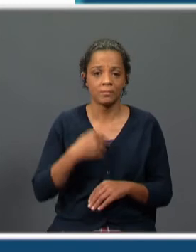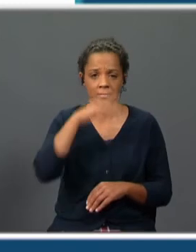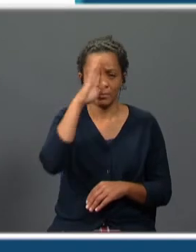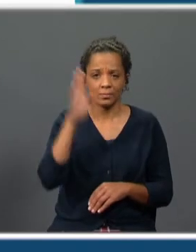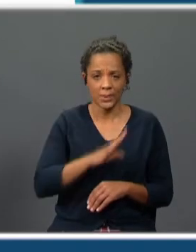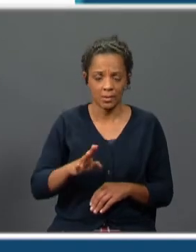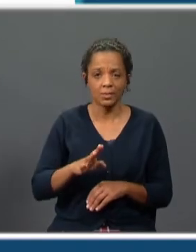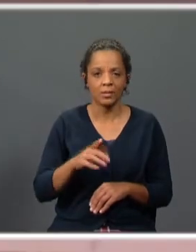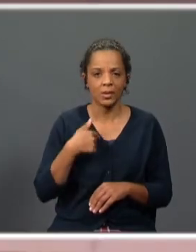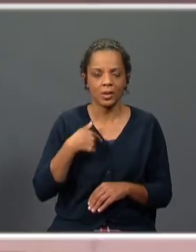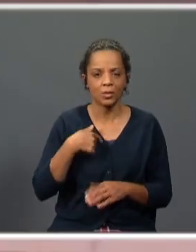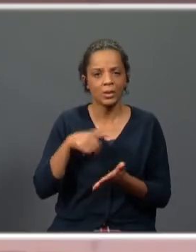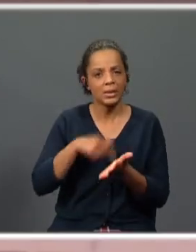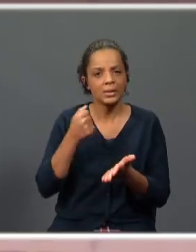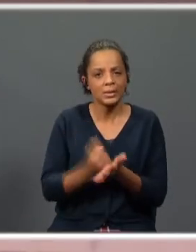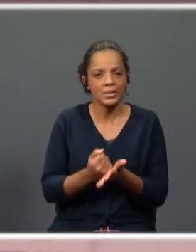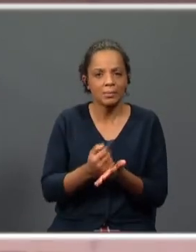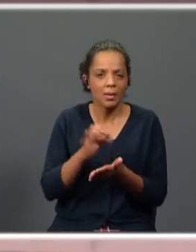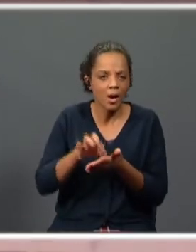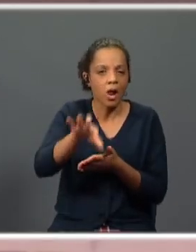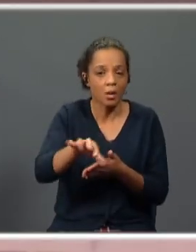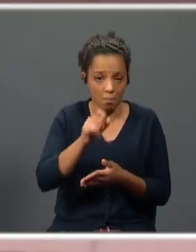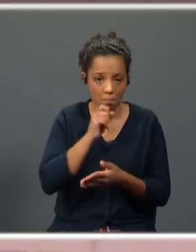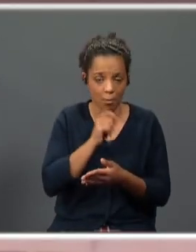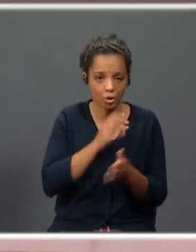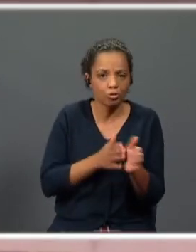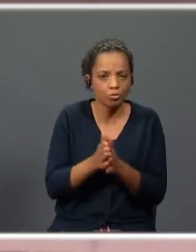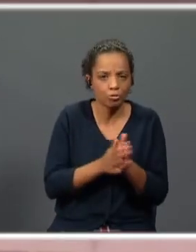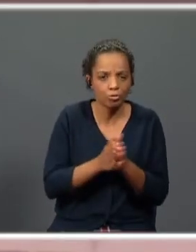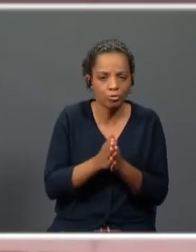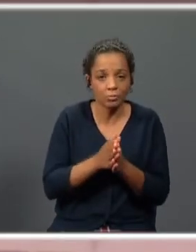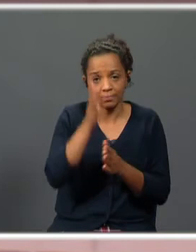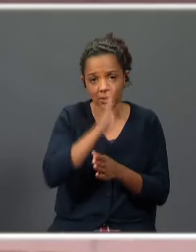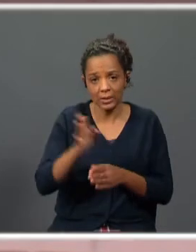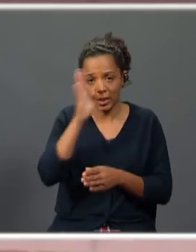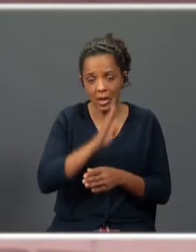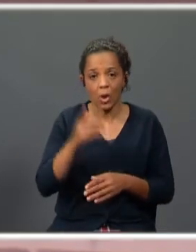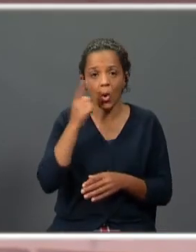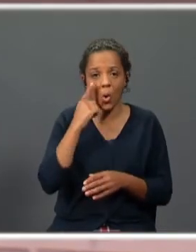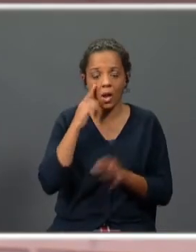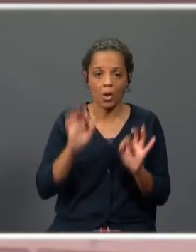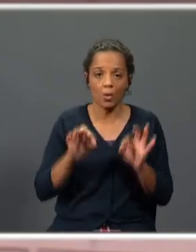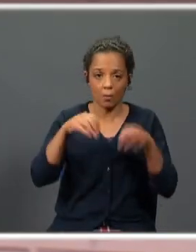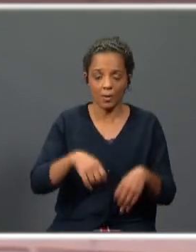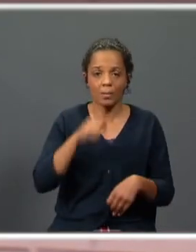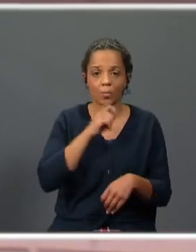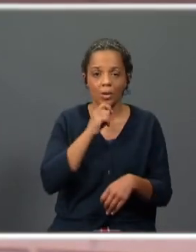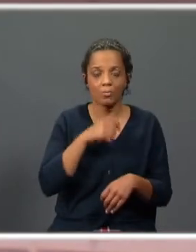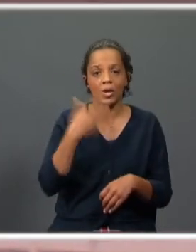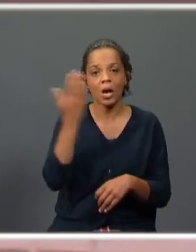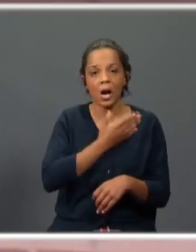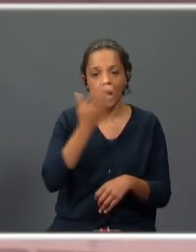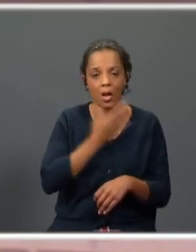sabes, deixo-te sempre o convite, se quiseres, podes aproveitar e treinar Olha, e no final podemos fazer um bloco